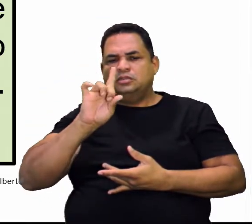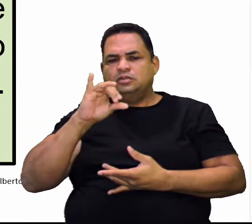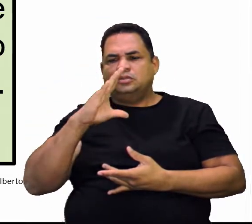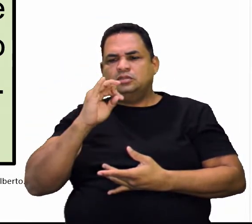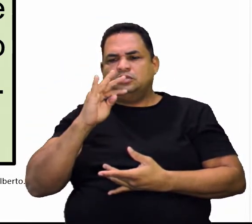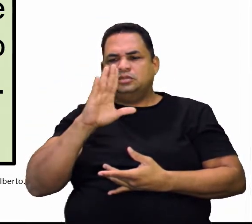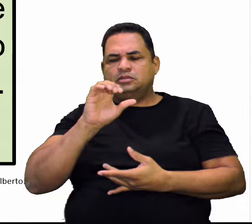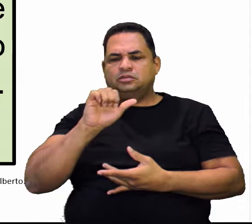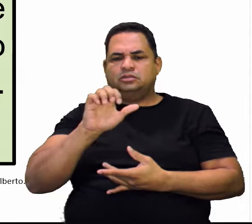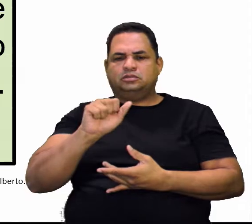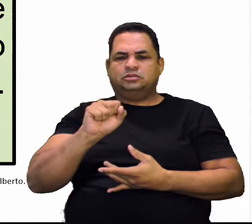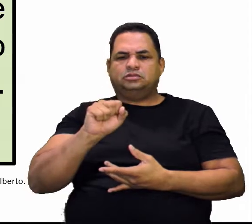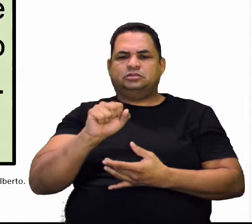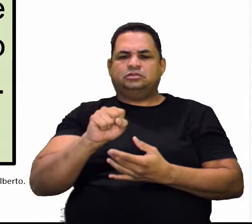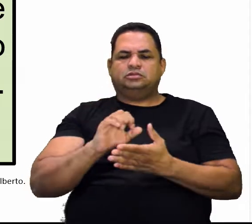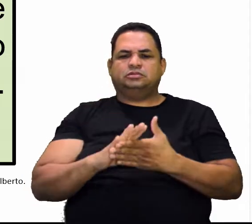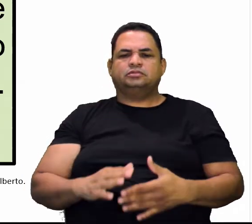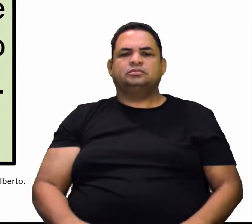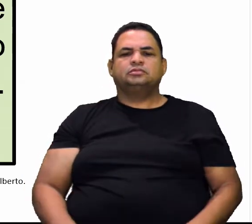italiotas.